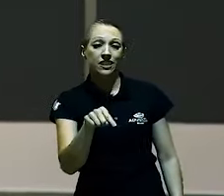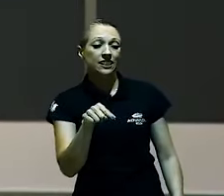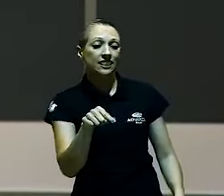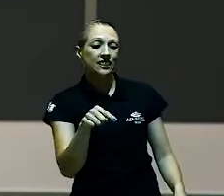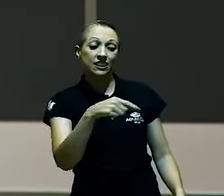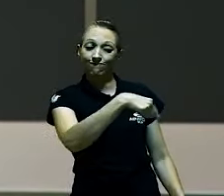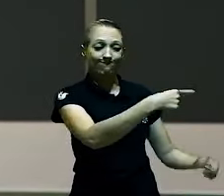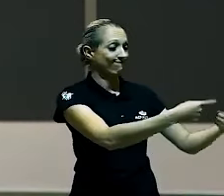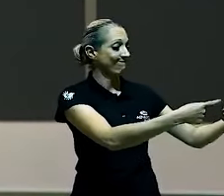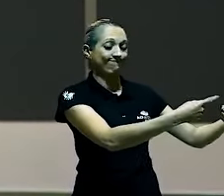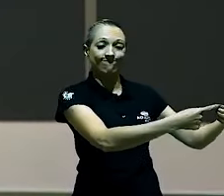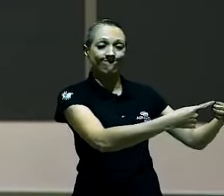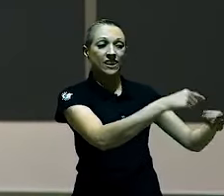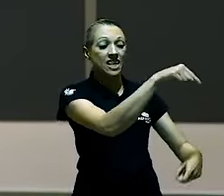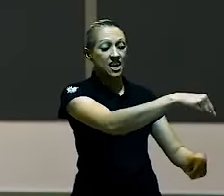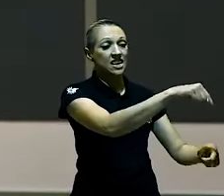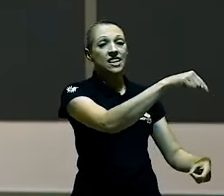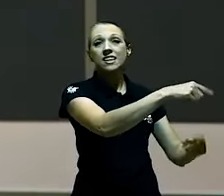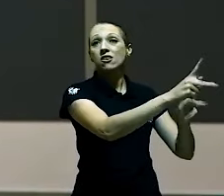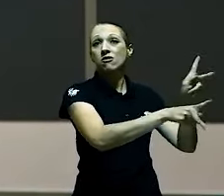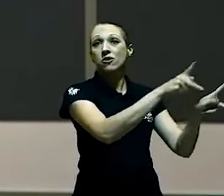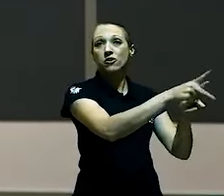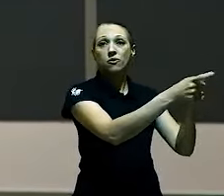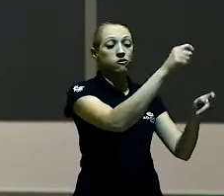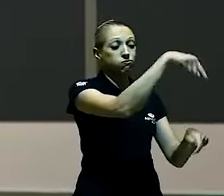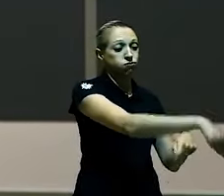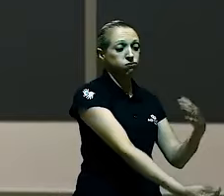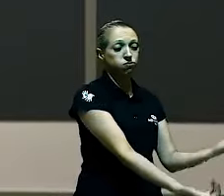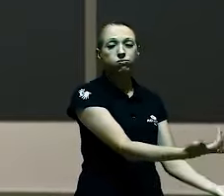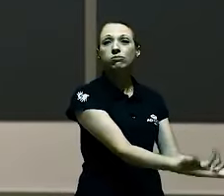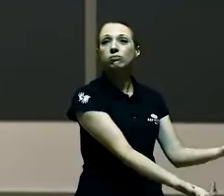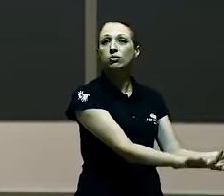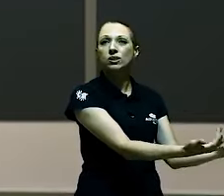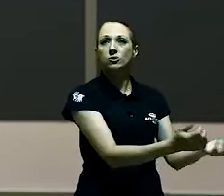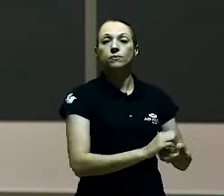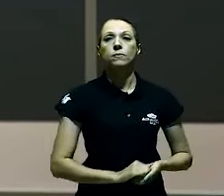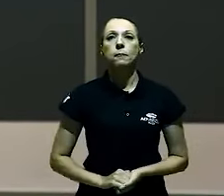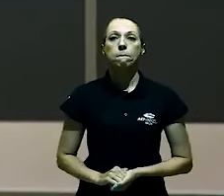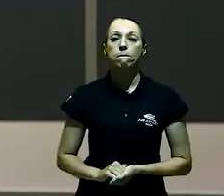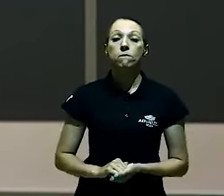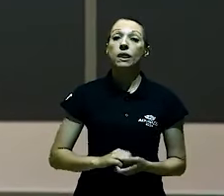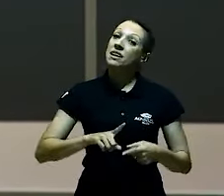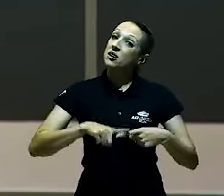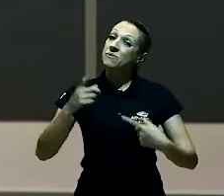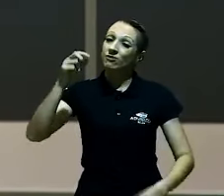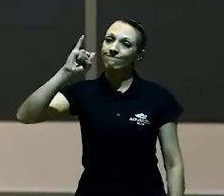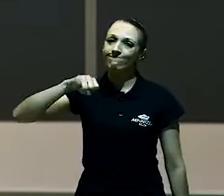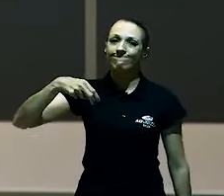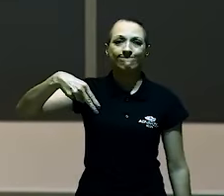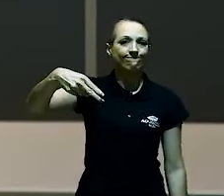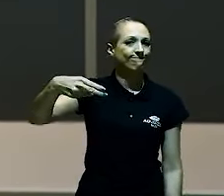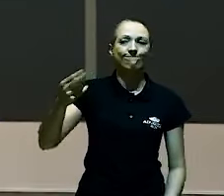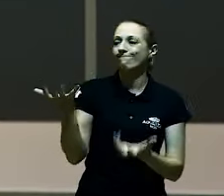Deus. O texto diz que ele discorda de Deus. Ele não quer. Ele não concorda com Deus.